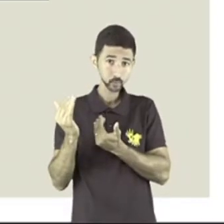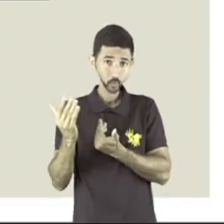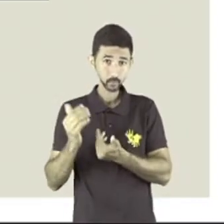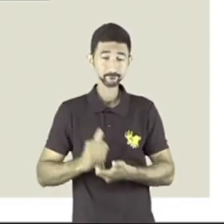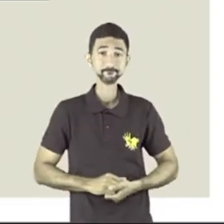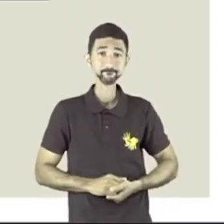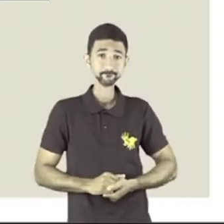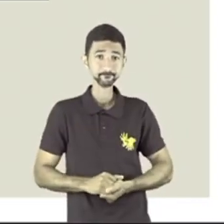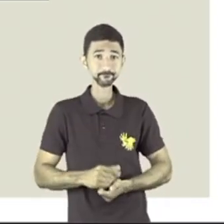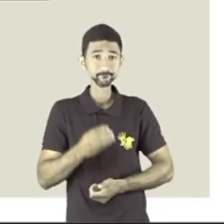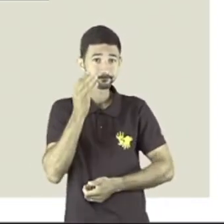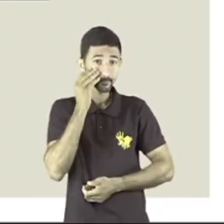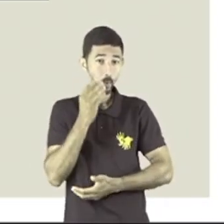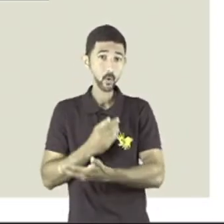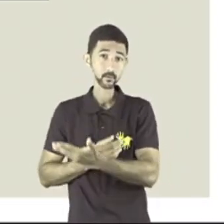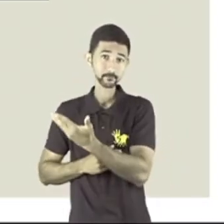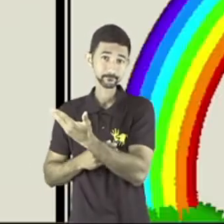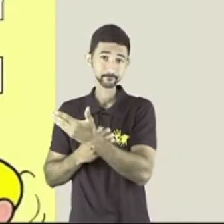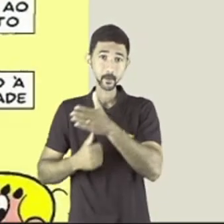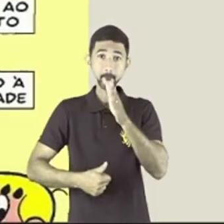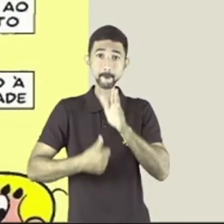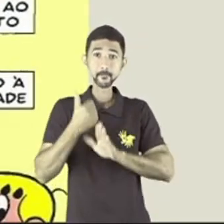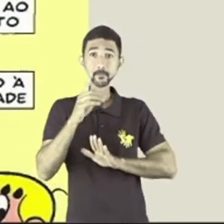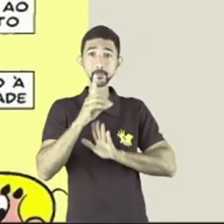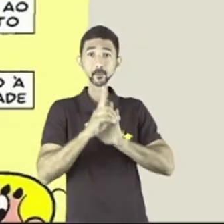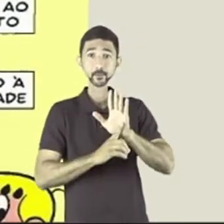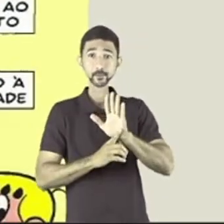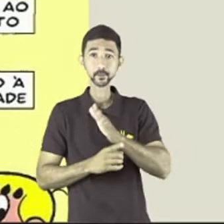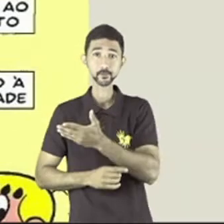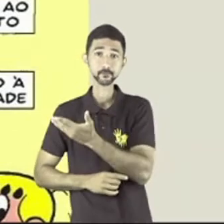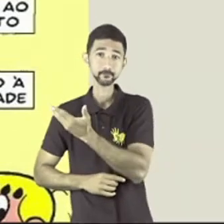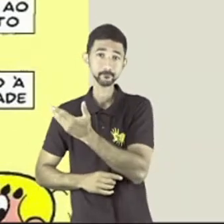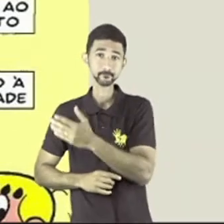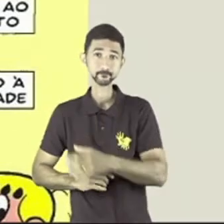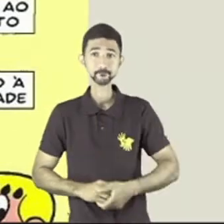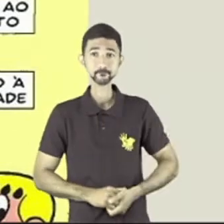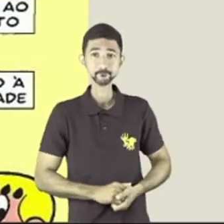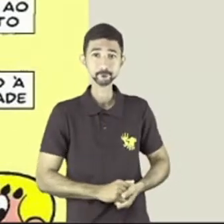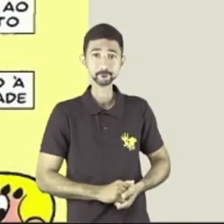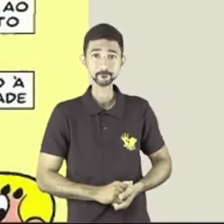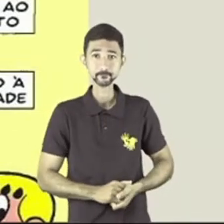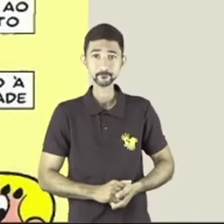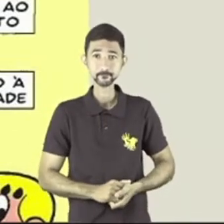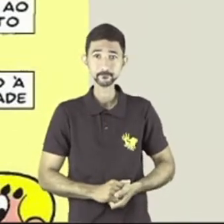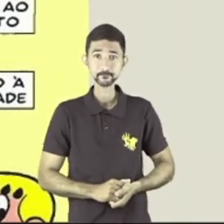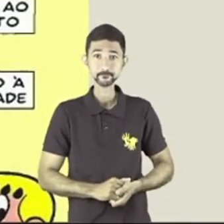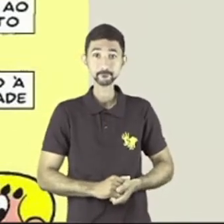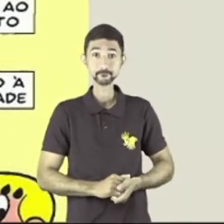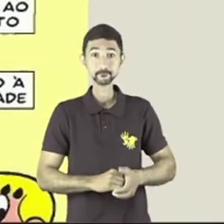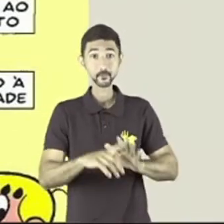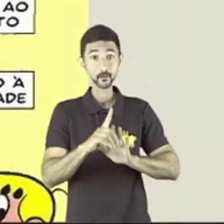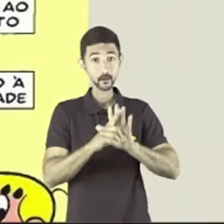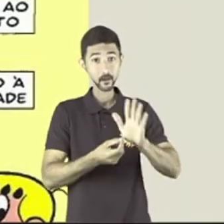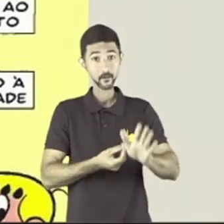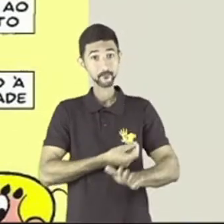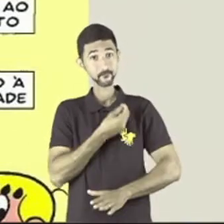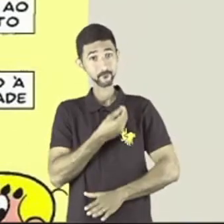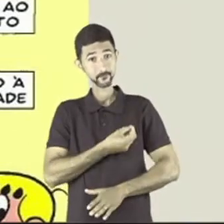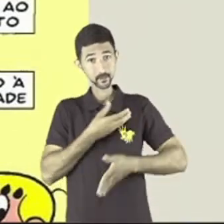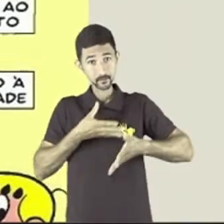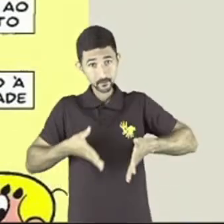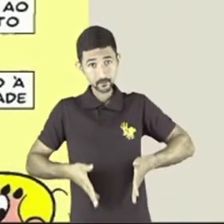adolescente. Olha só o primeiro direito que eu trago para vocês. O direito à vida. Ó,